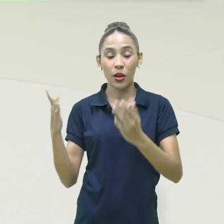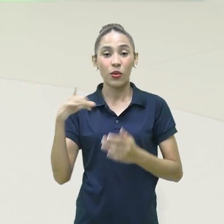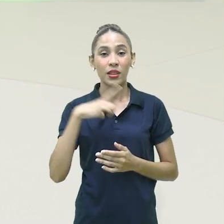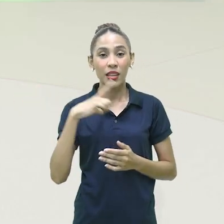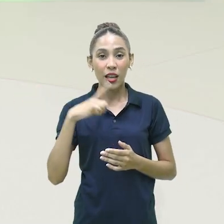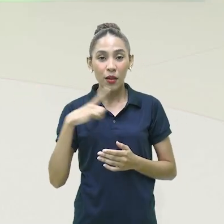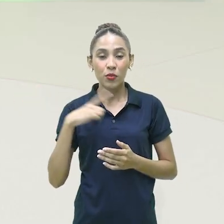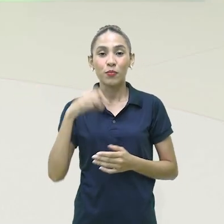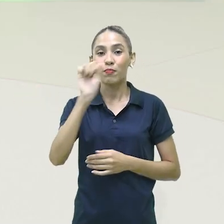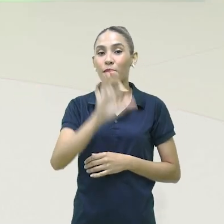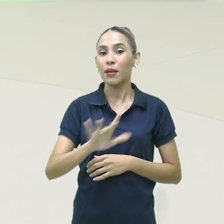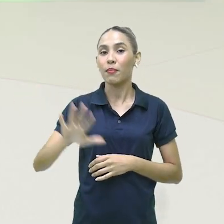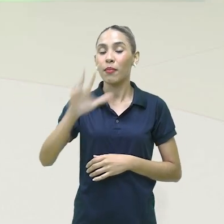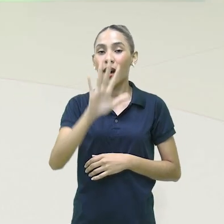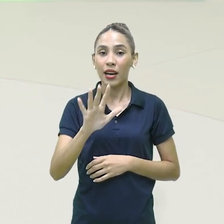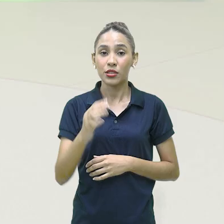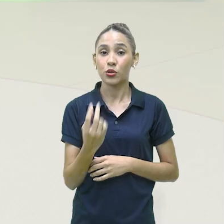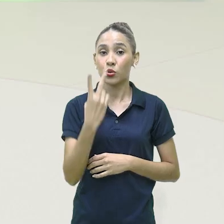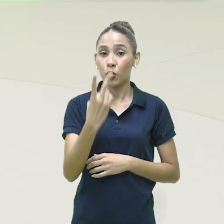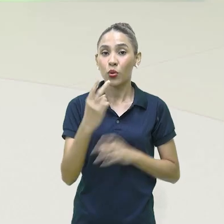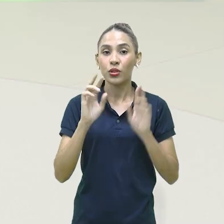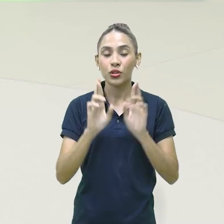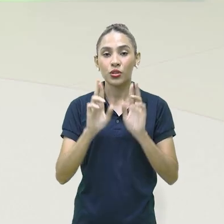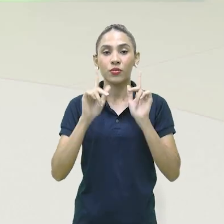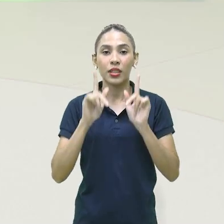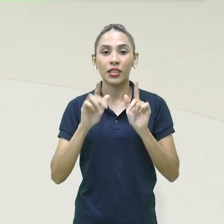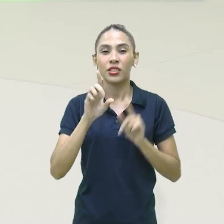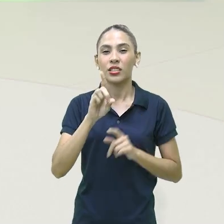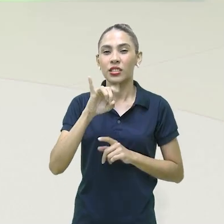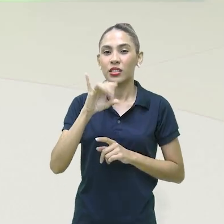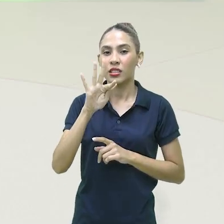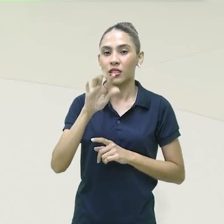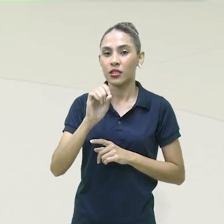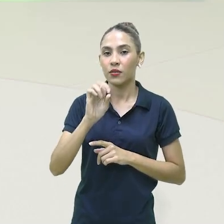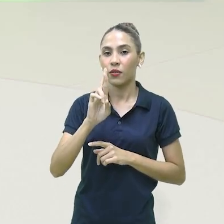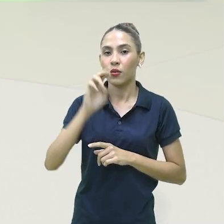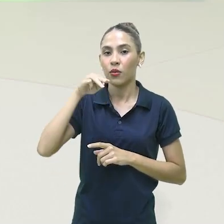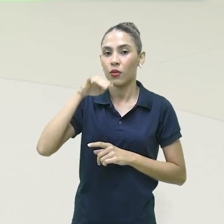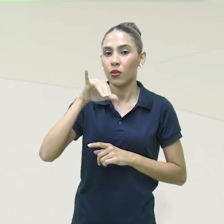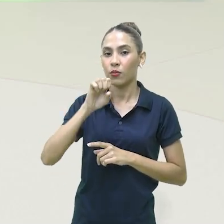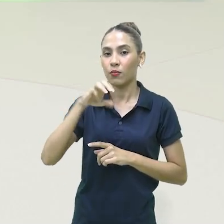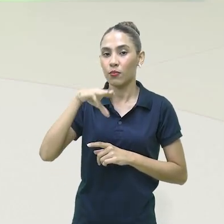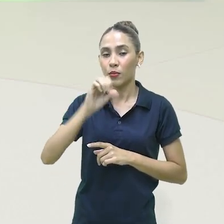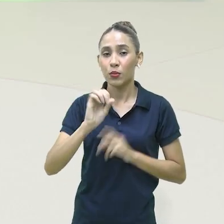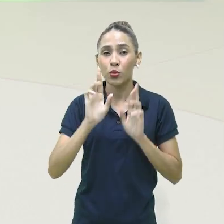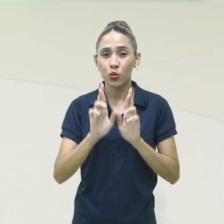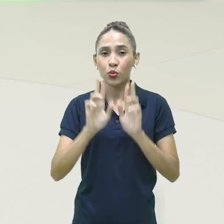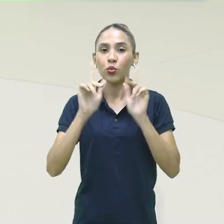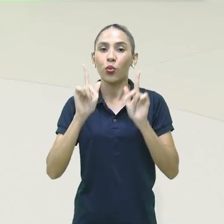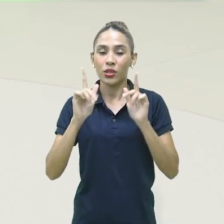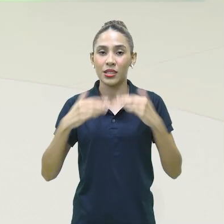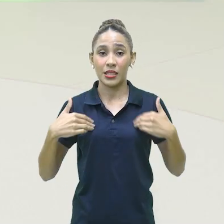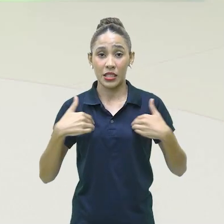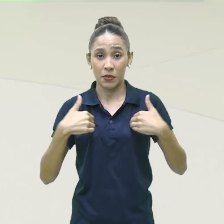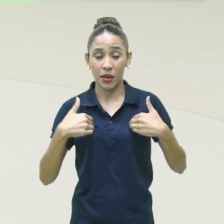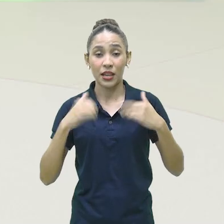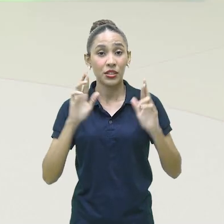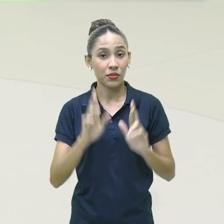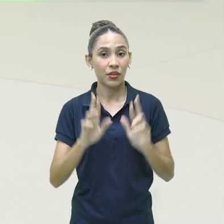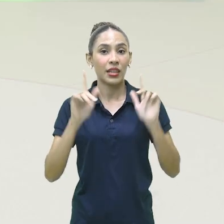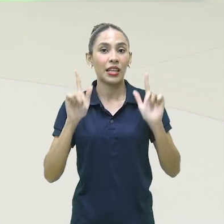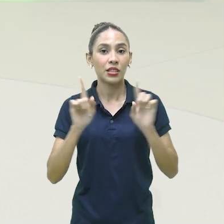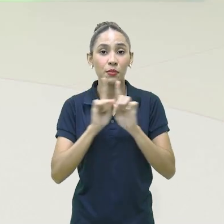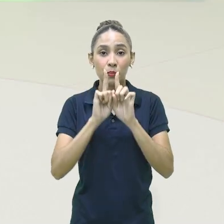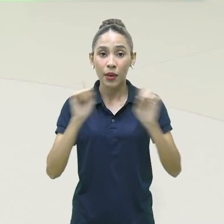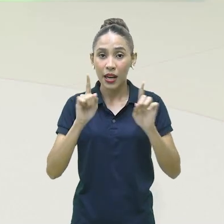aí uma representação de dimorfismo, né, sexual, 2 indivíduos completamente diferentes, mas que